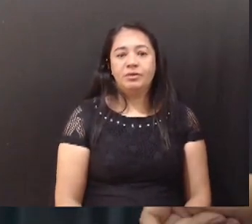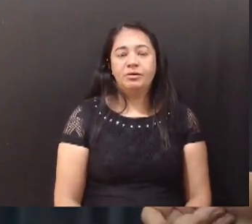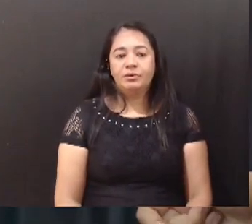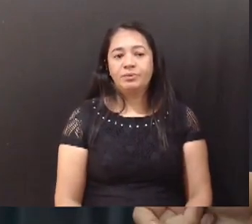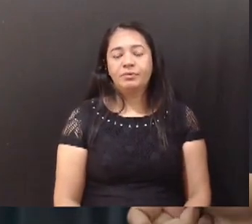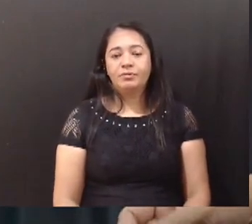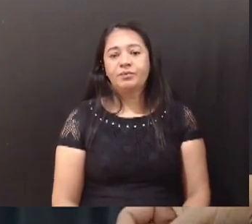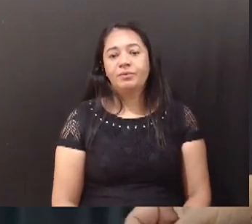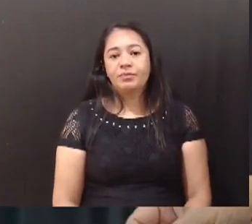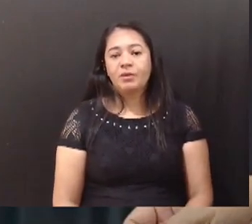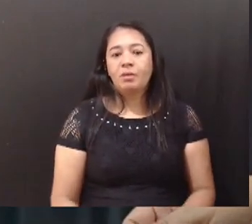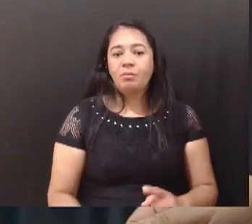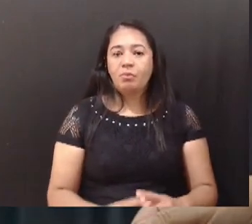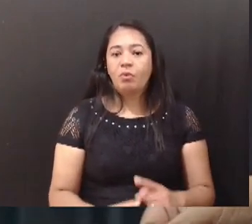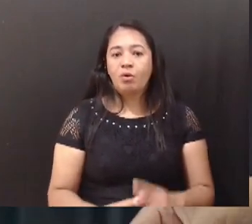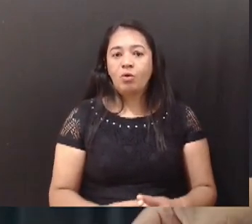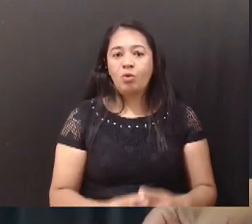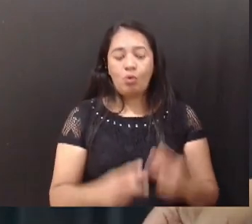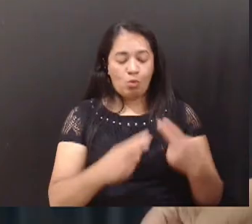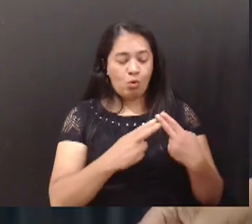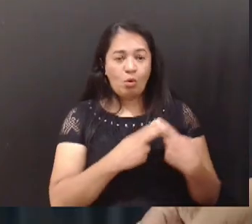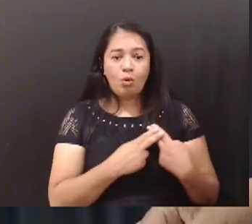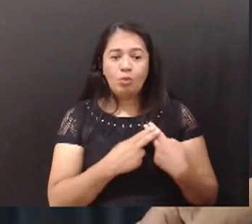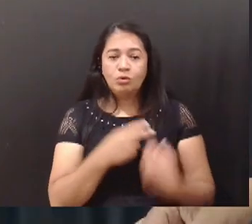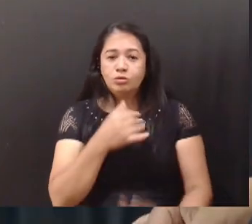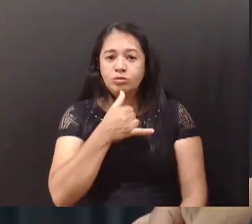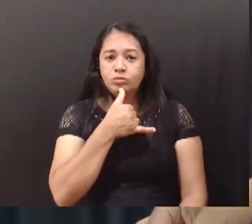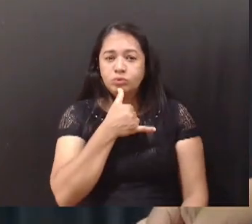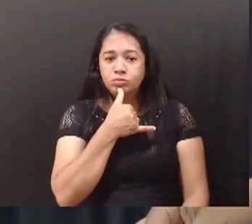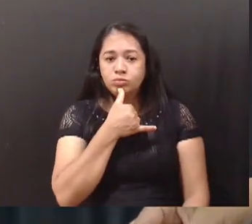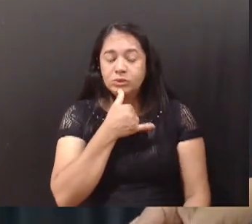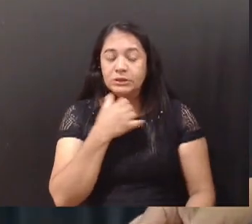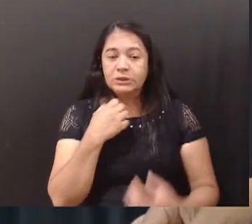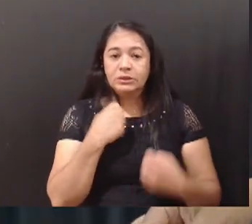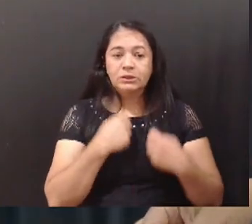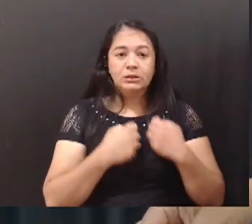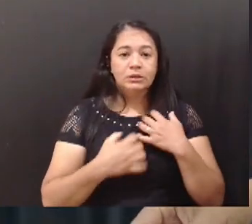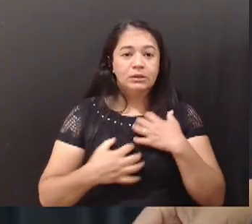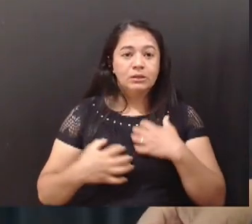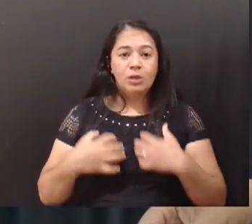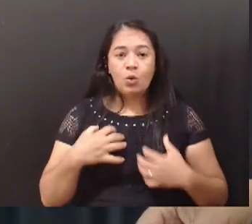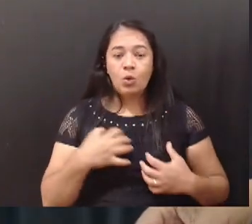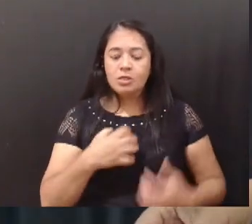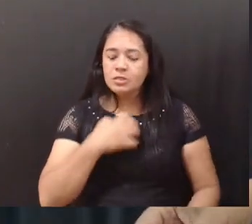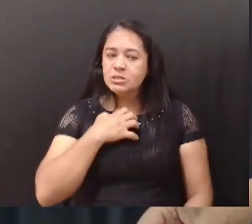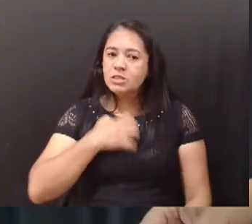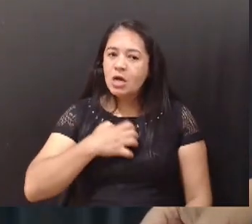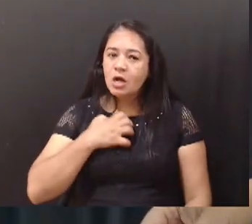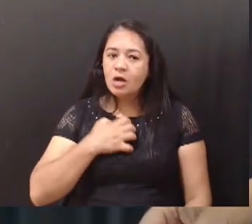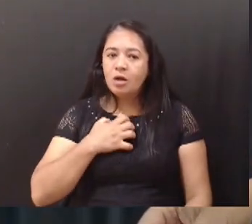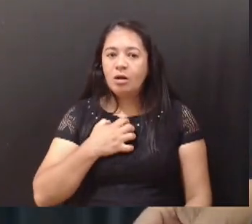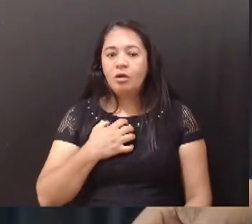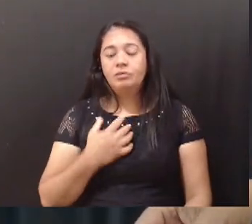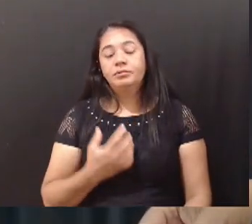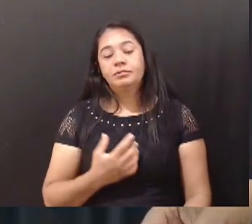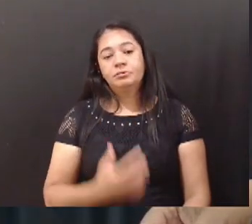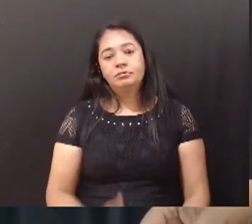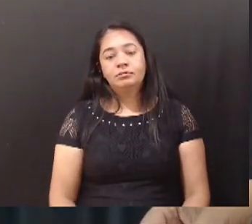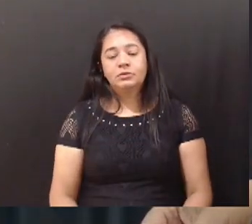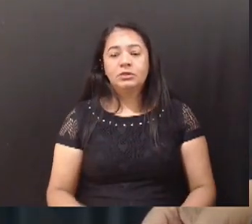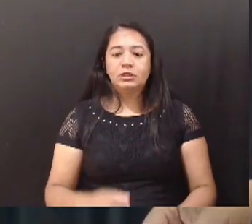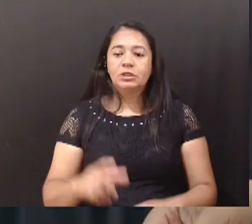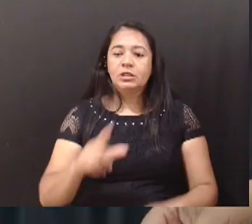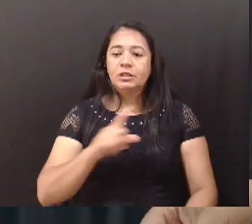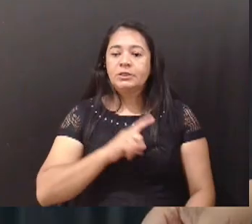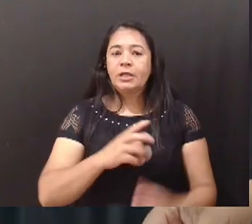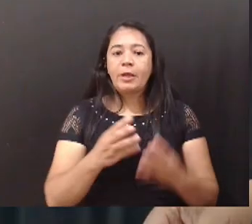Um luto, né? Luto, uma tristeza, angústia, raiva, sentimento de injustiça. Sim. Então, existem muitas